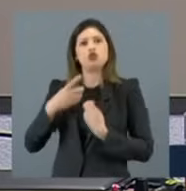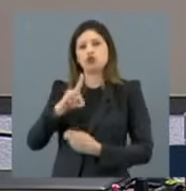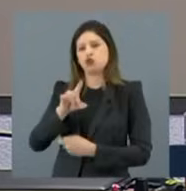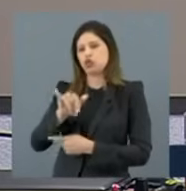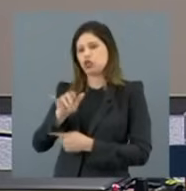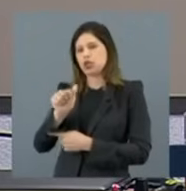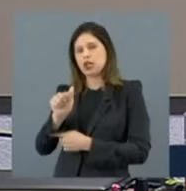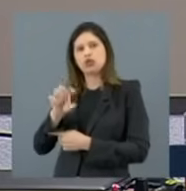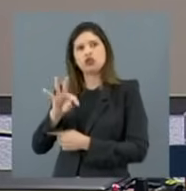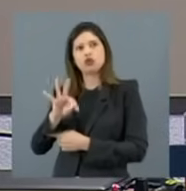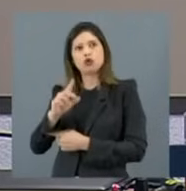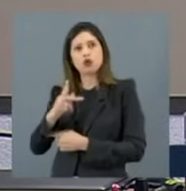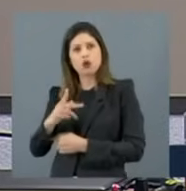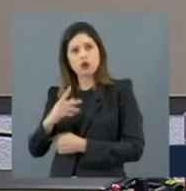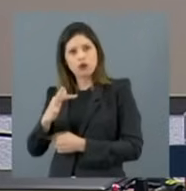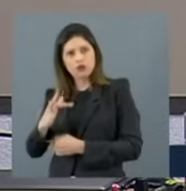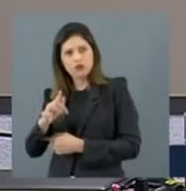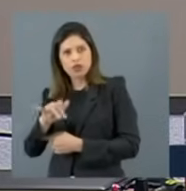a casos de corrupção.